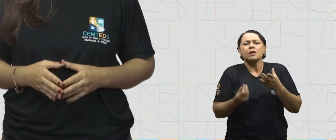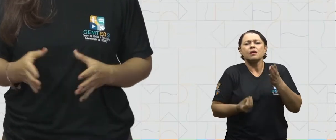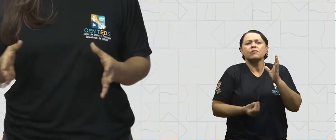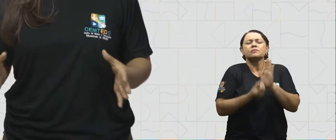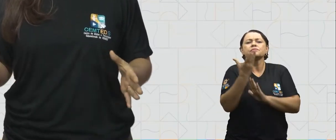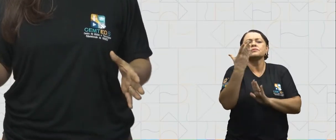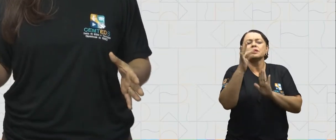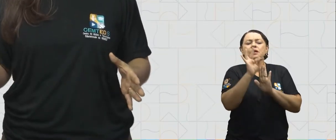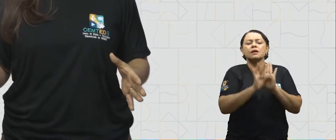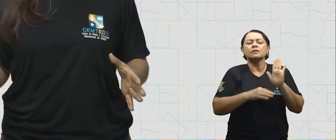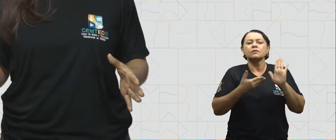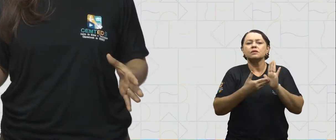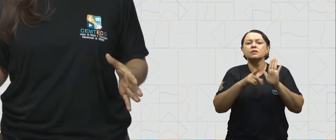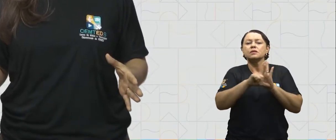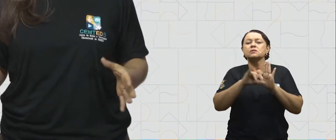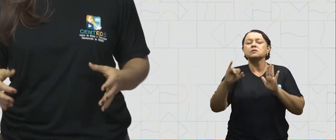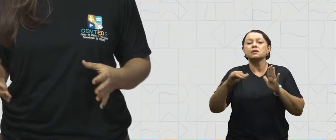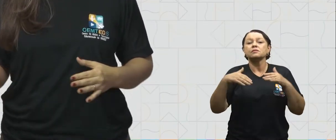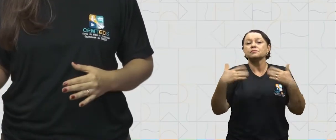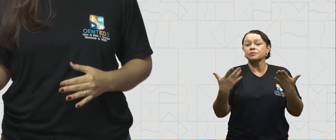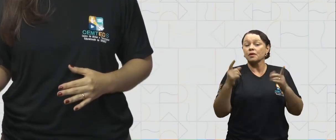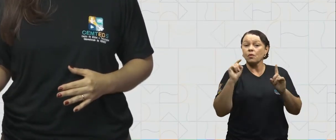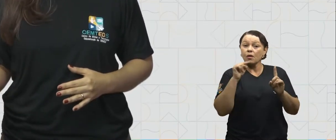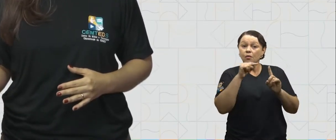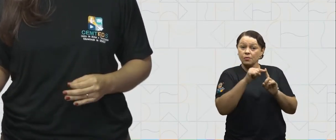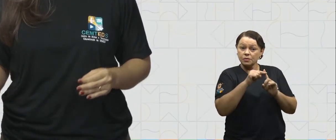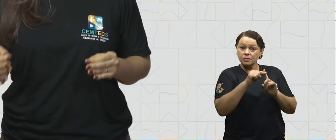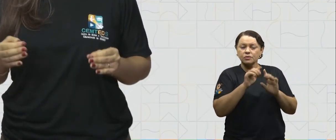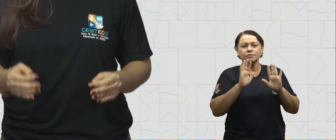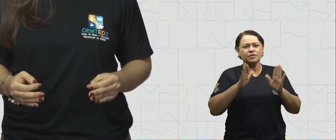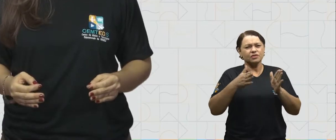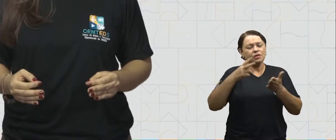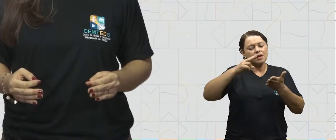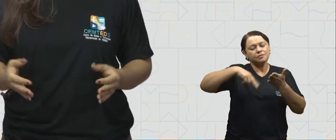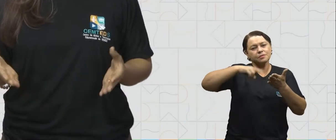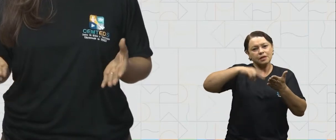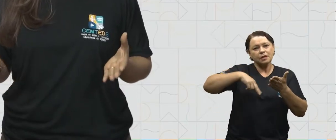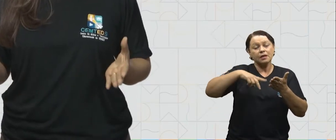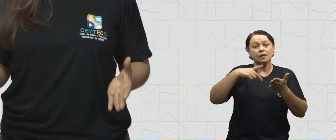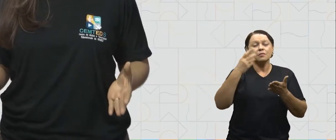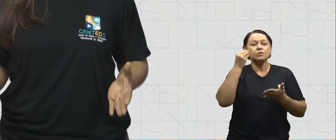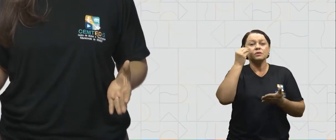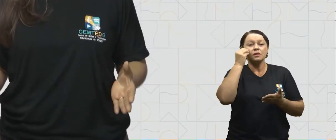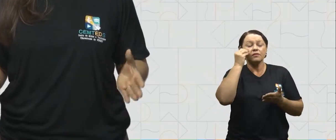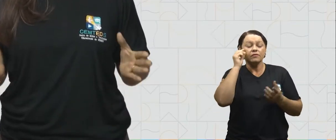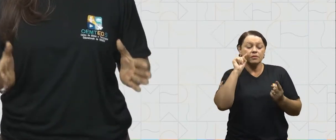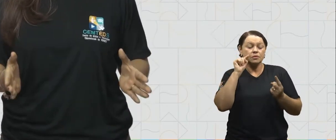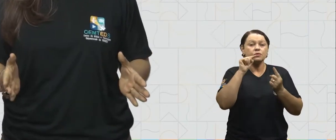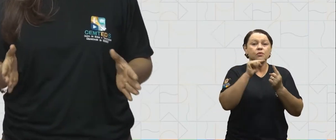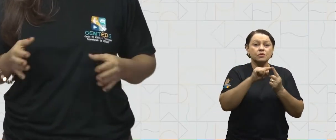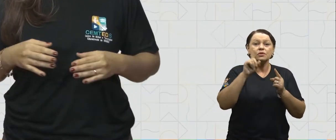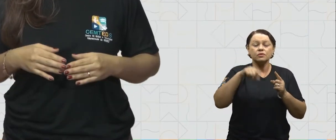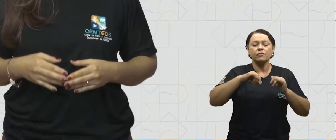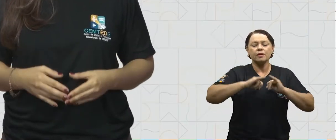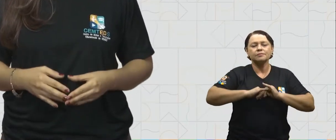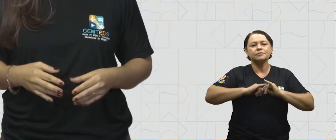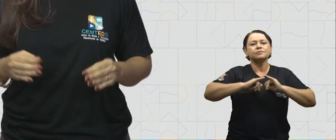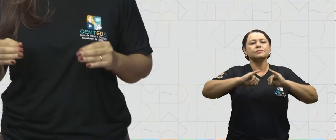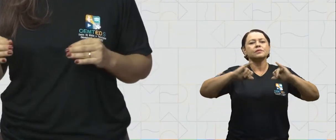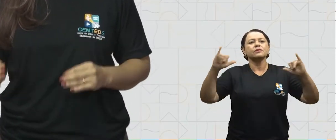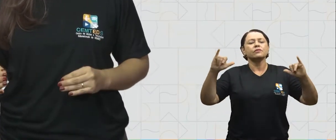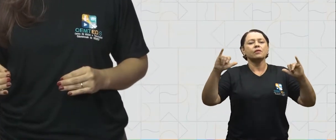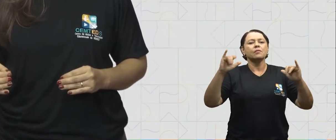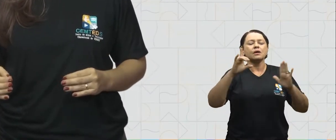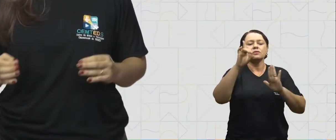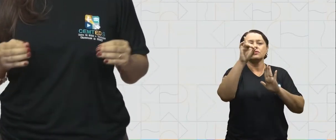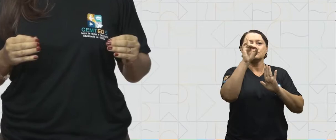texto? Qual o objetivo dele? Pelo que já lemos, a finalidade é informar sobre direitos